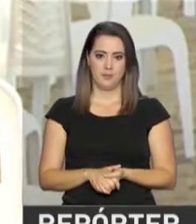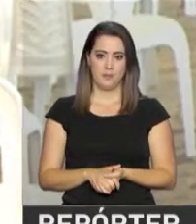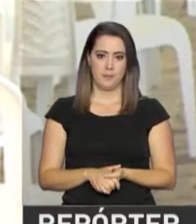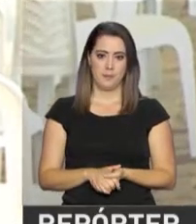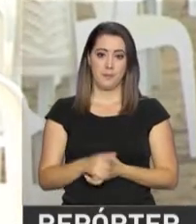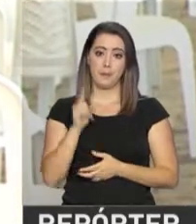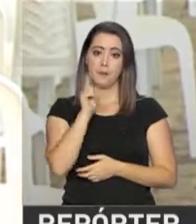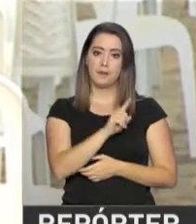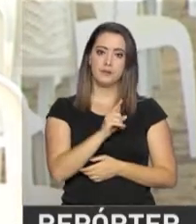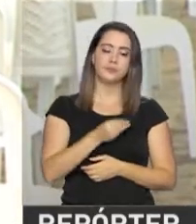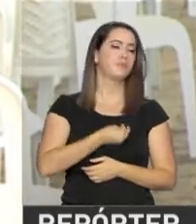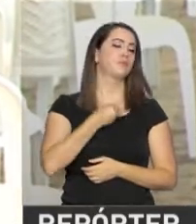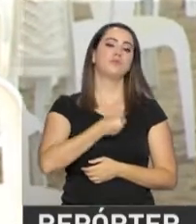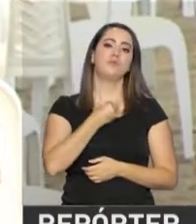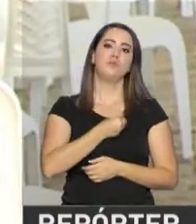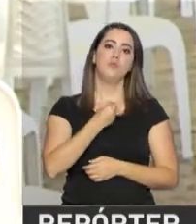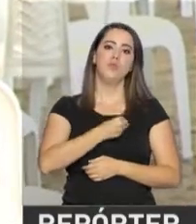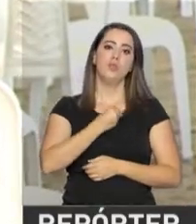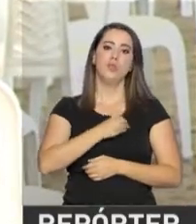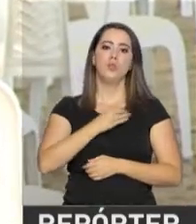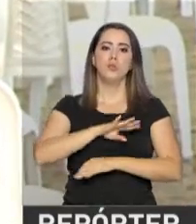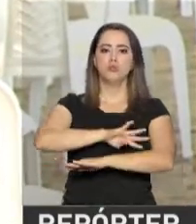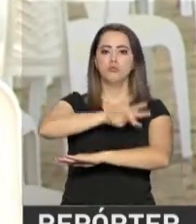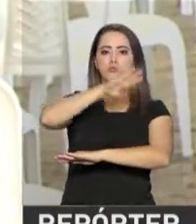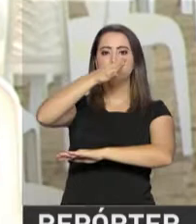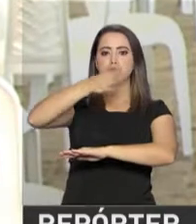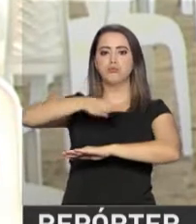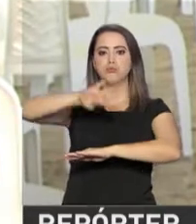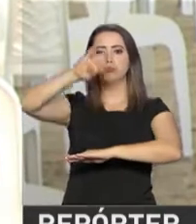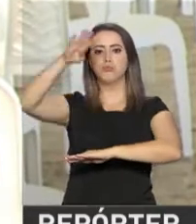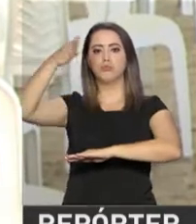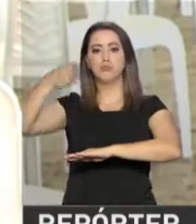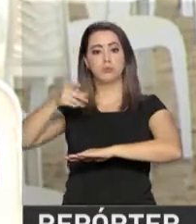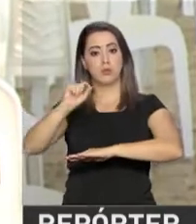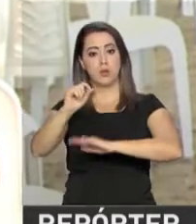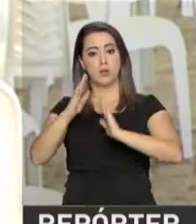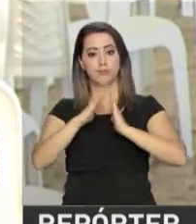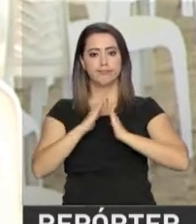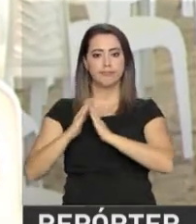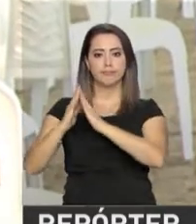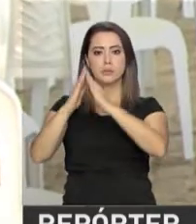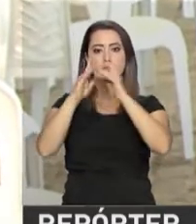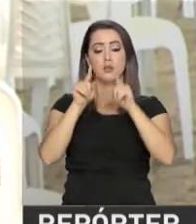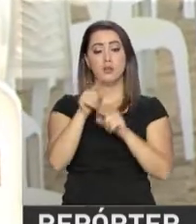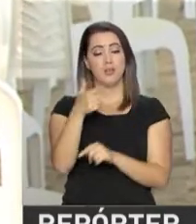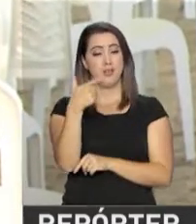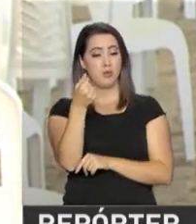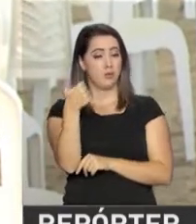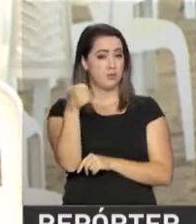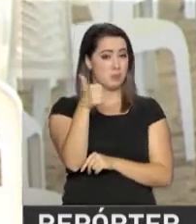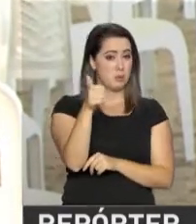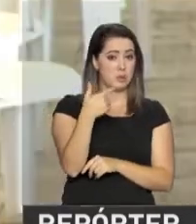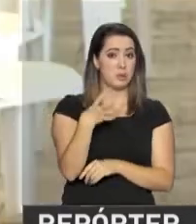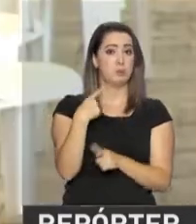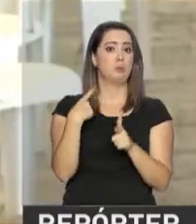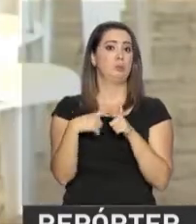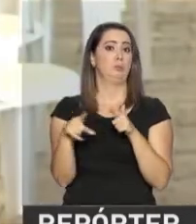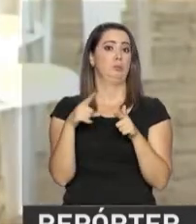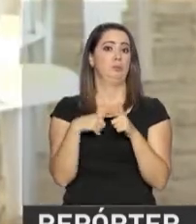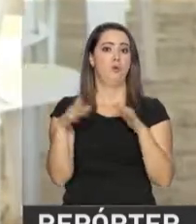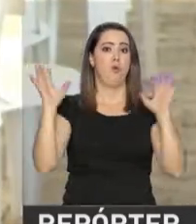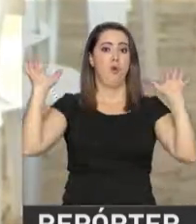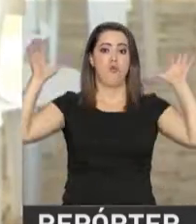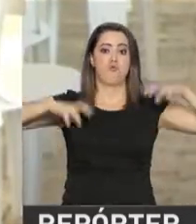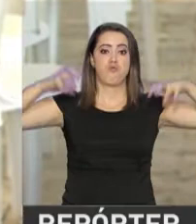eles é que mora na região serrana do rio de janeiro em 2011 ela ea família foram vítimas das chuvas na região quando eu